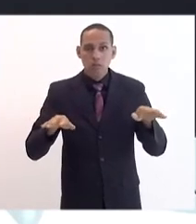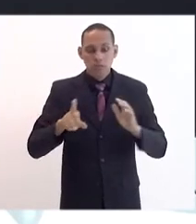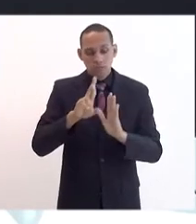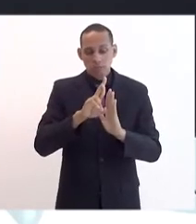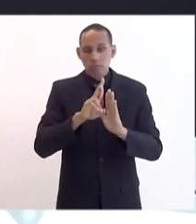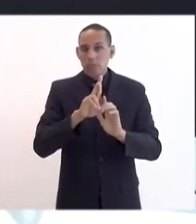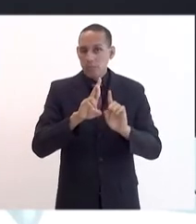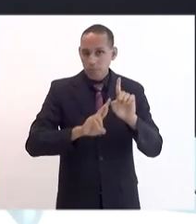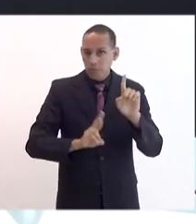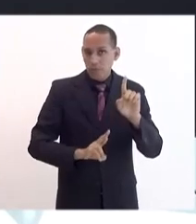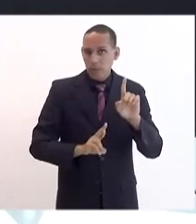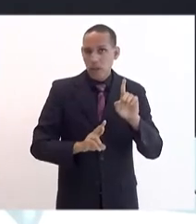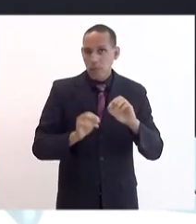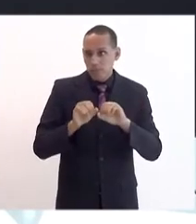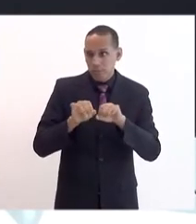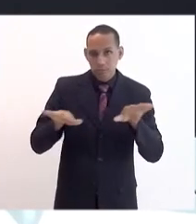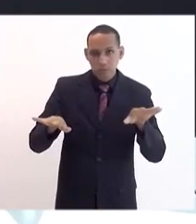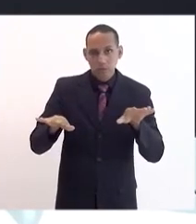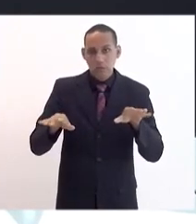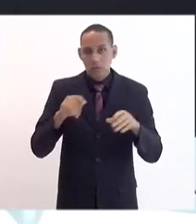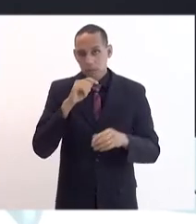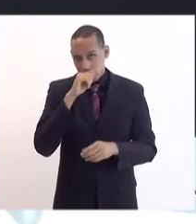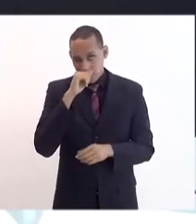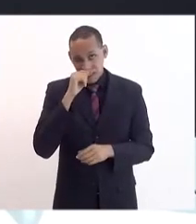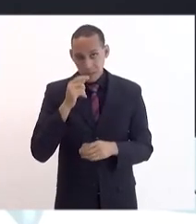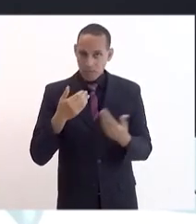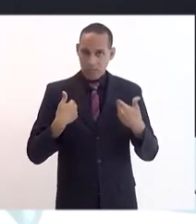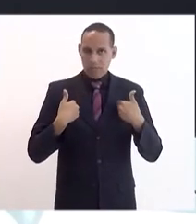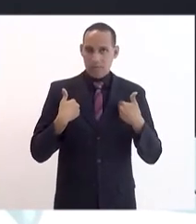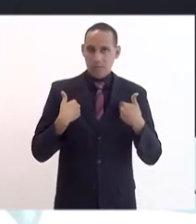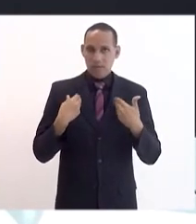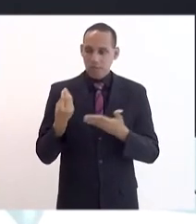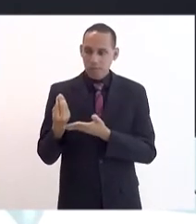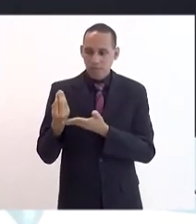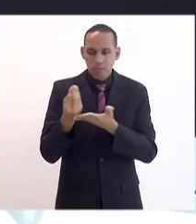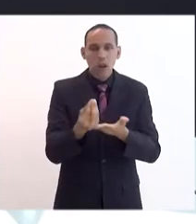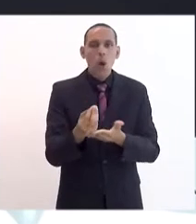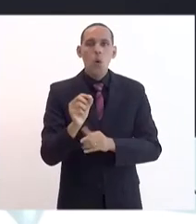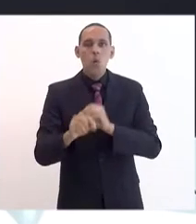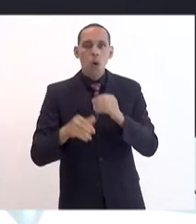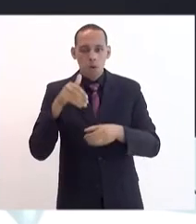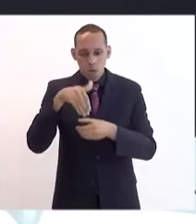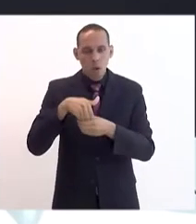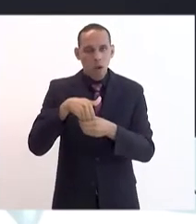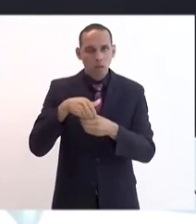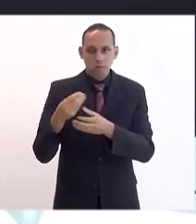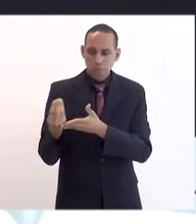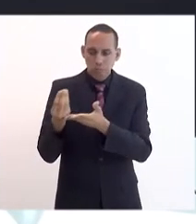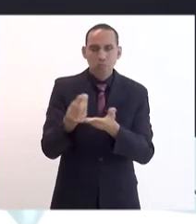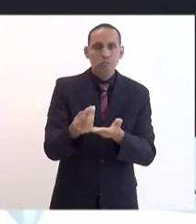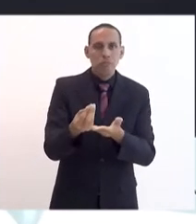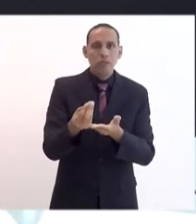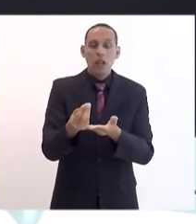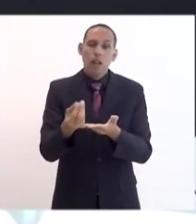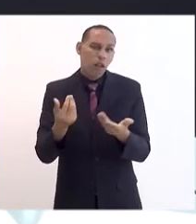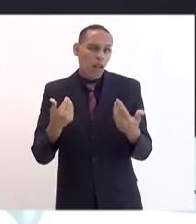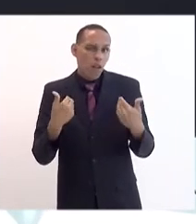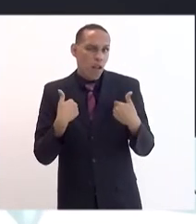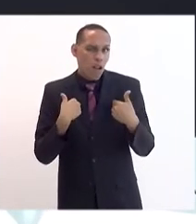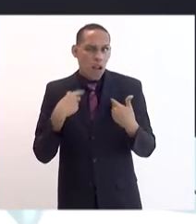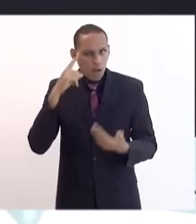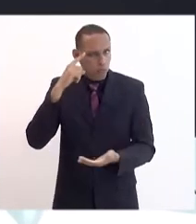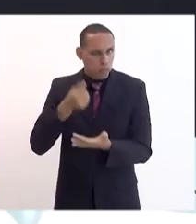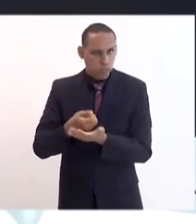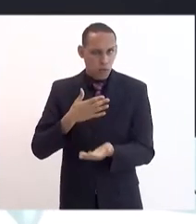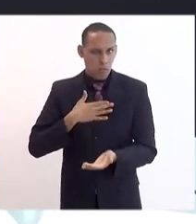relator, o relator, que fui eu, trouxe o voto, eu continuo com a minha decisão. A